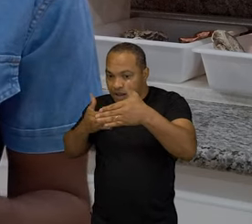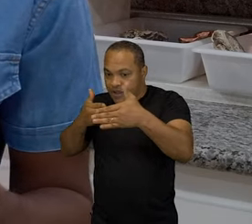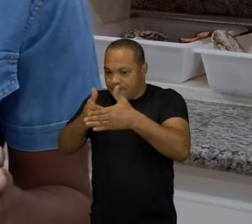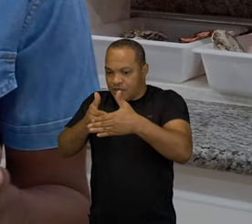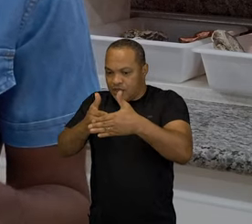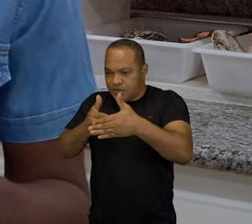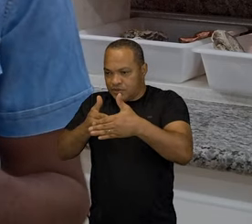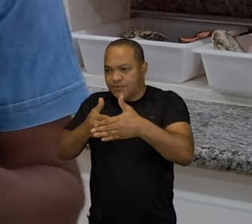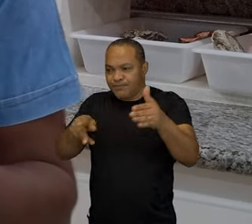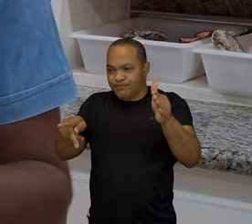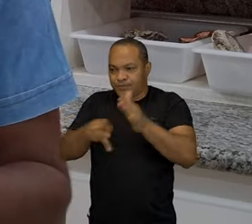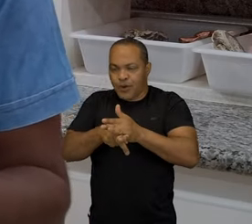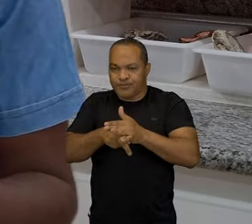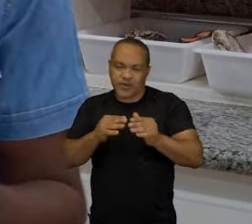limites